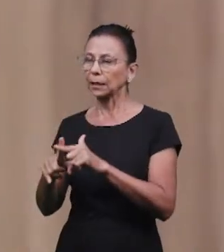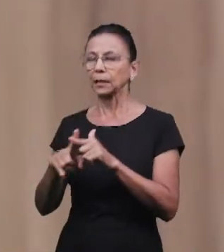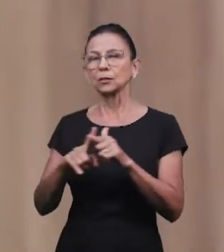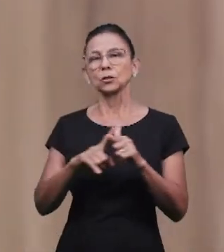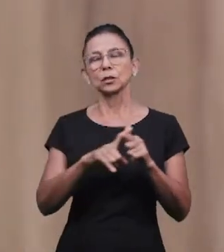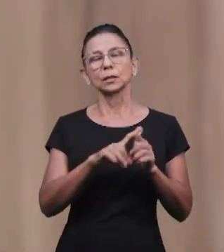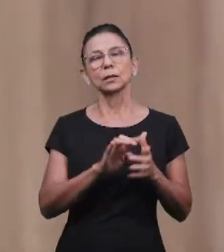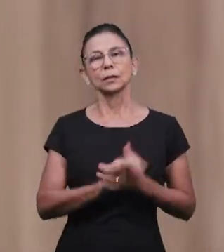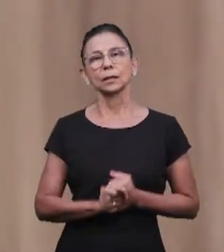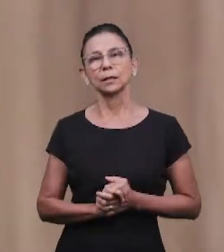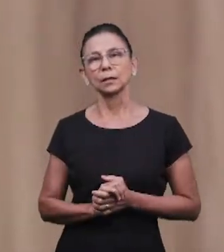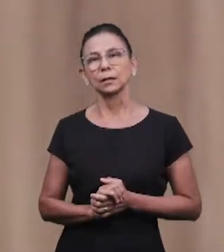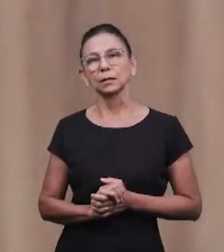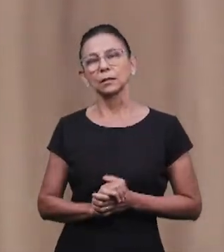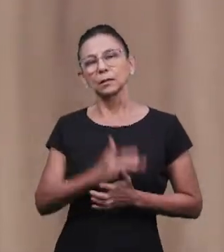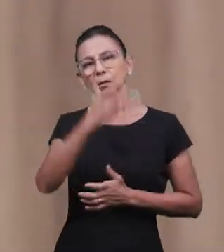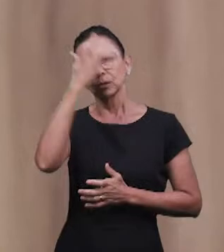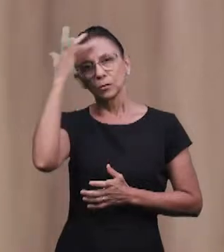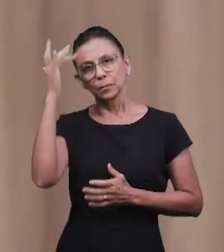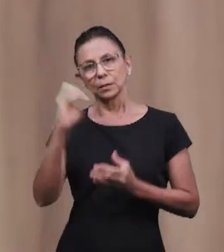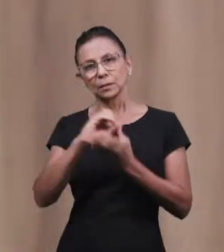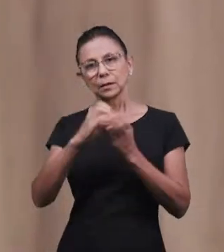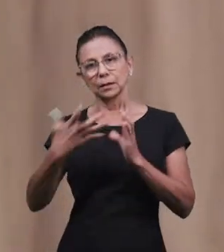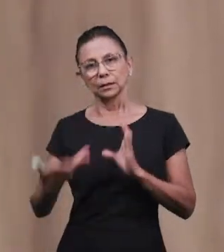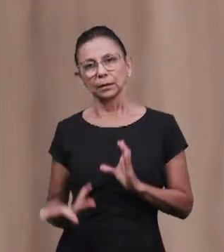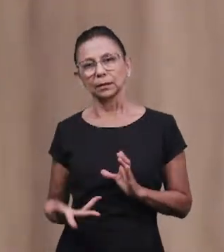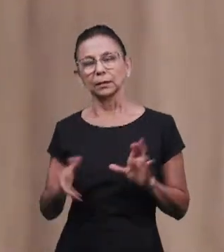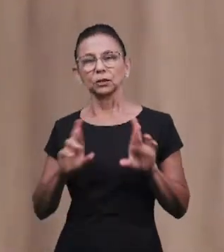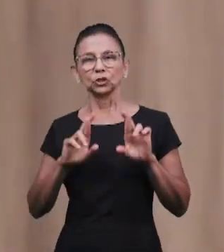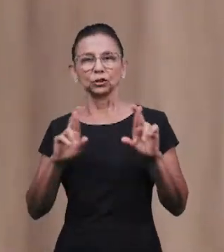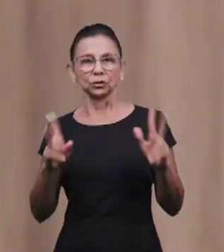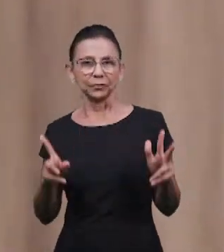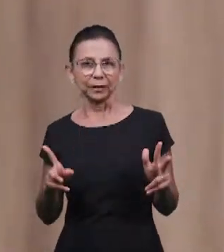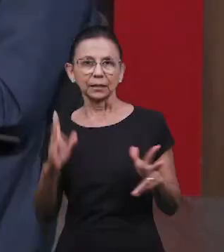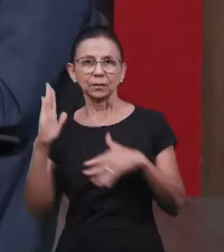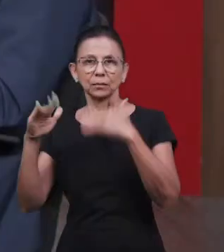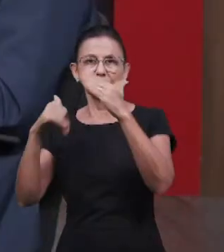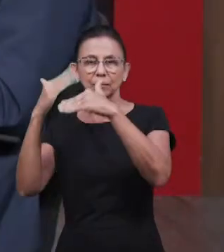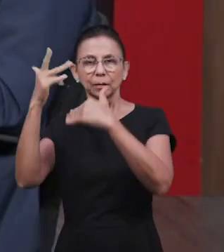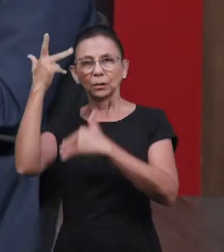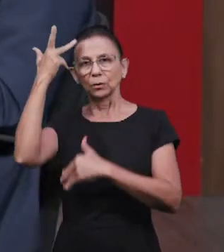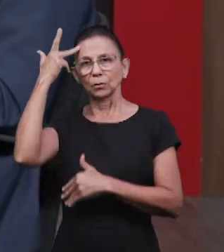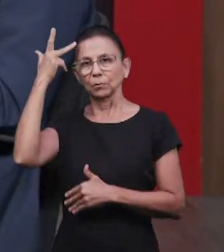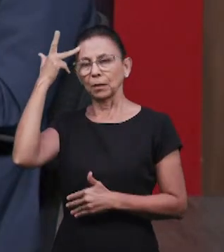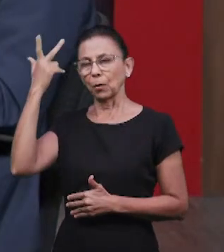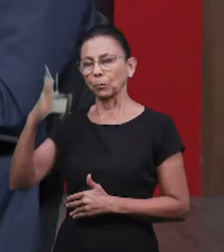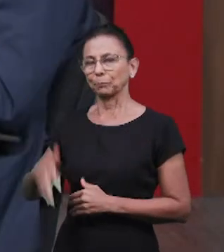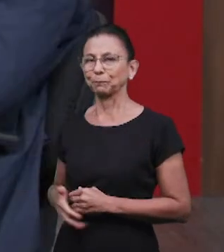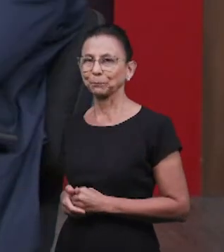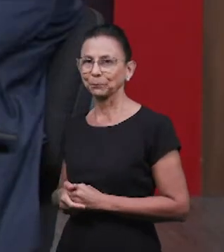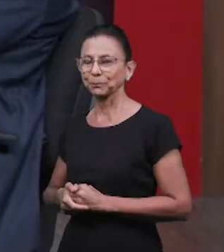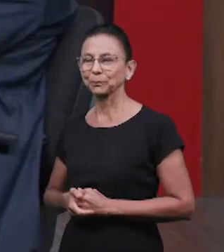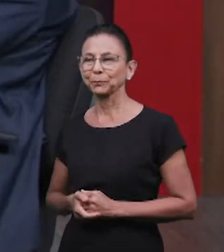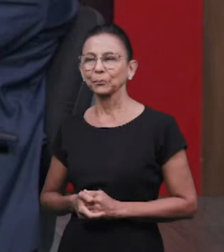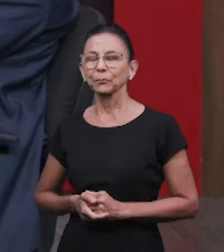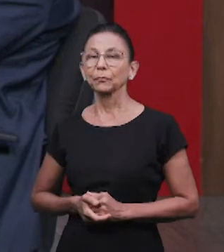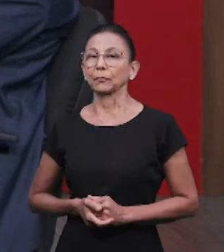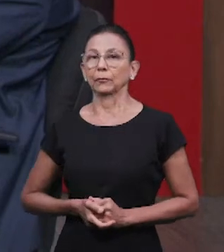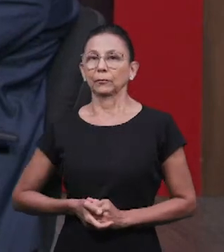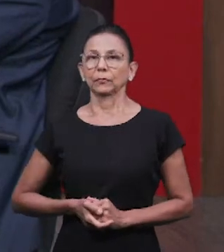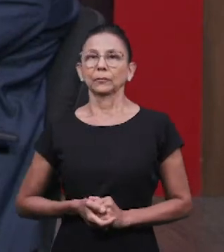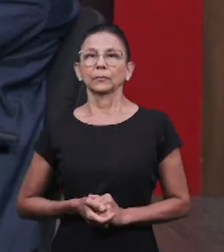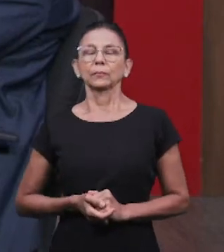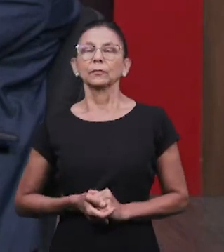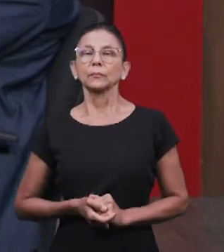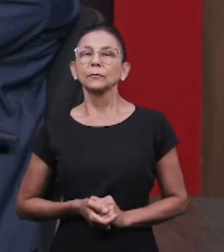apresentam características diferentes ou de desenvolvimento atípico. E aqui é bom comentar que muitos dele